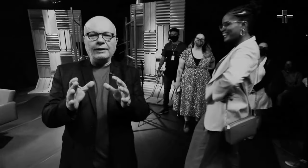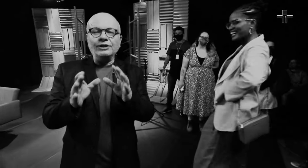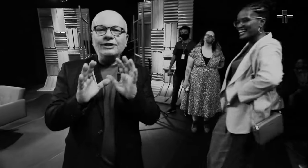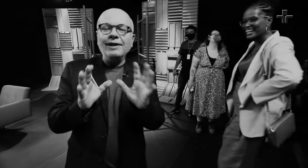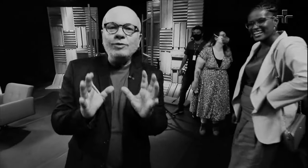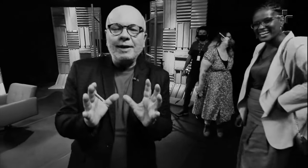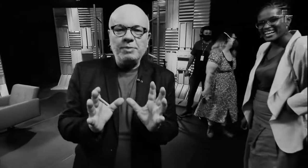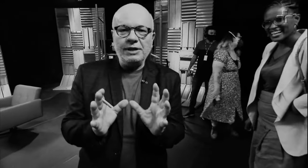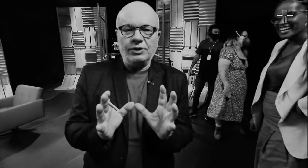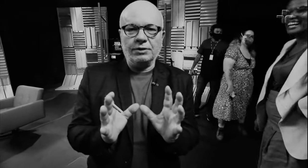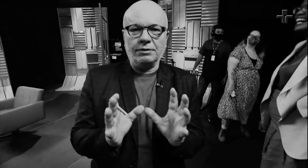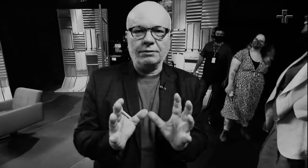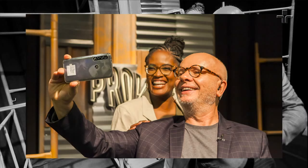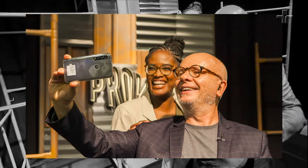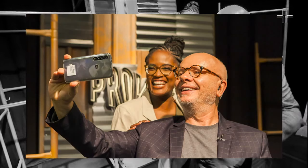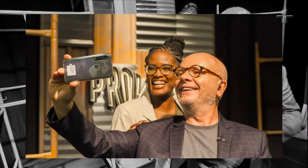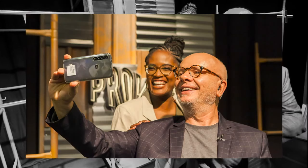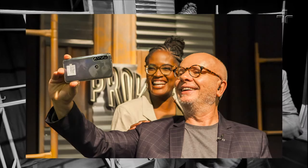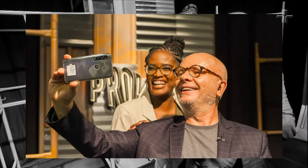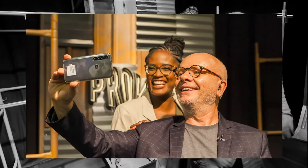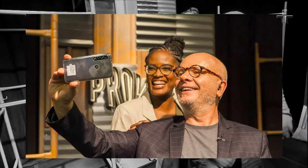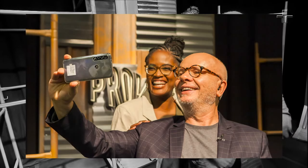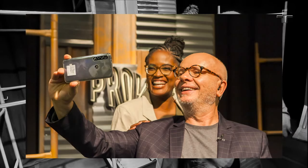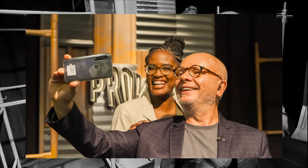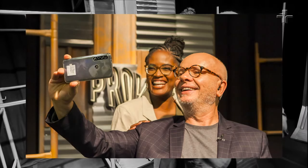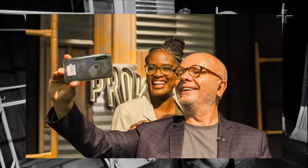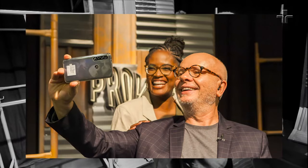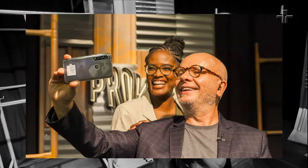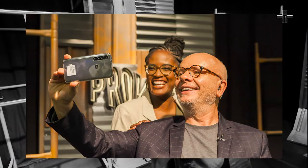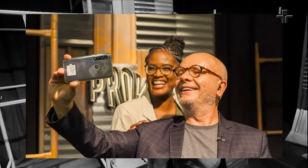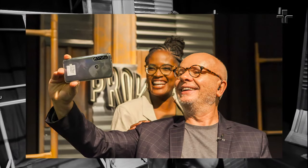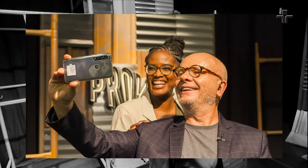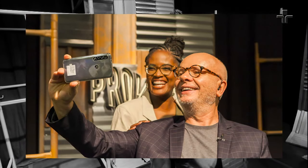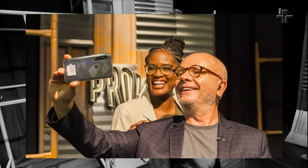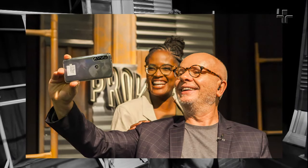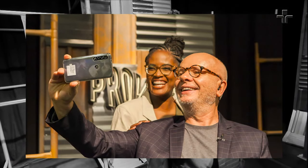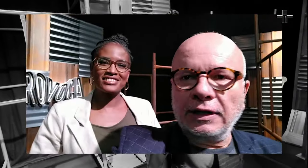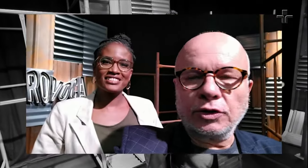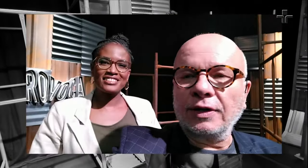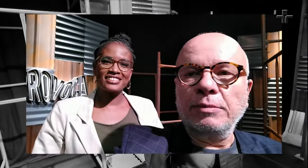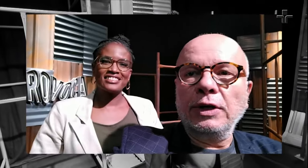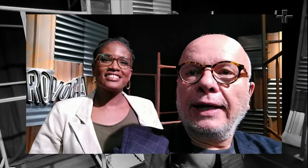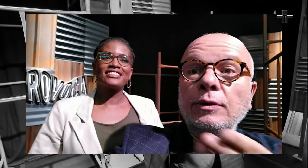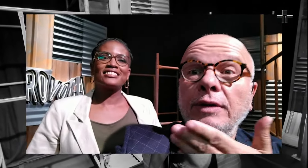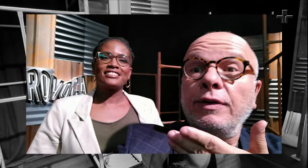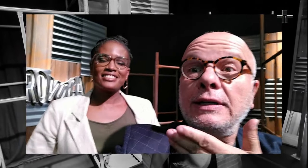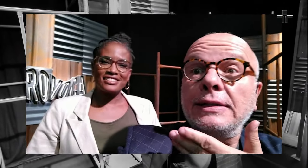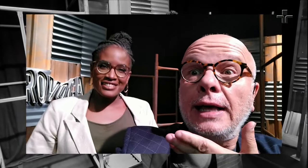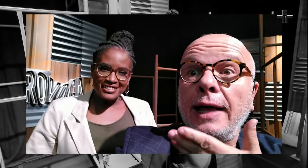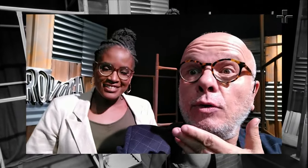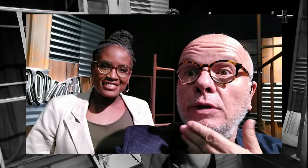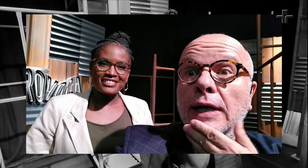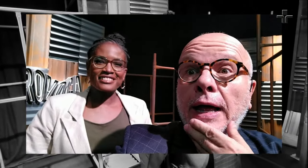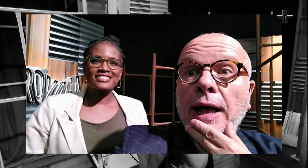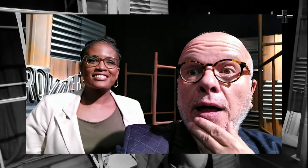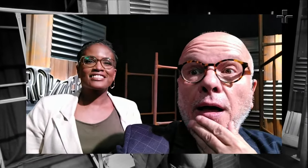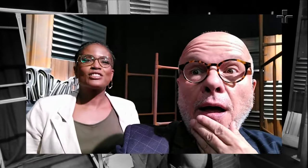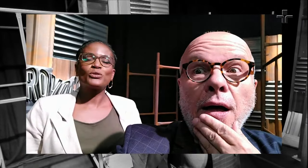a gente não sabia disso já me lá brigadu pela visita ainda mais no dia internacional da mulher e no aniversário